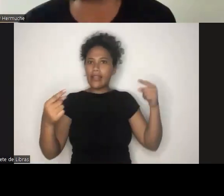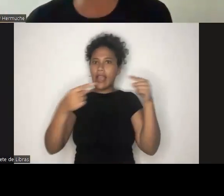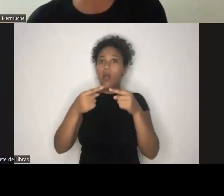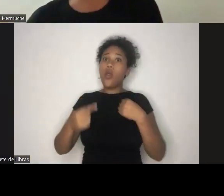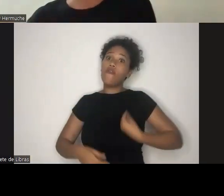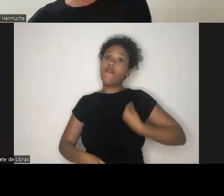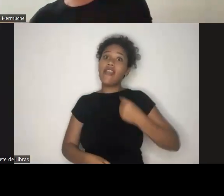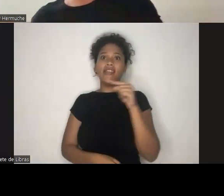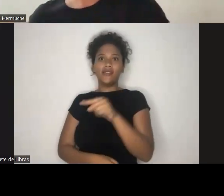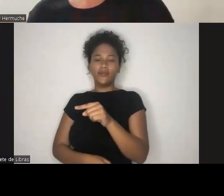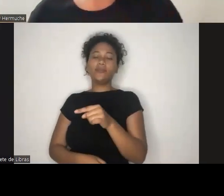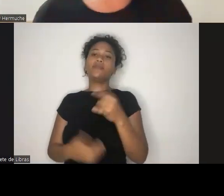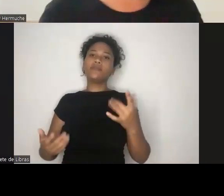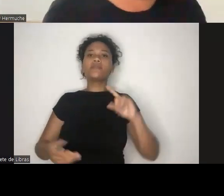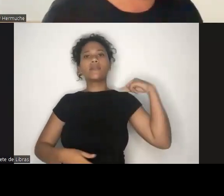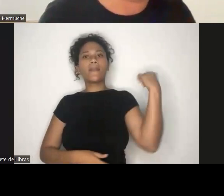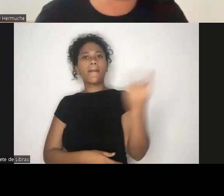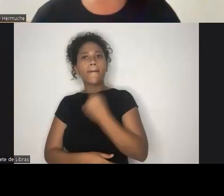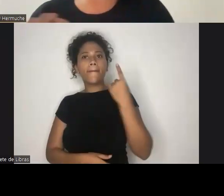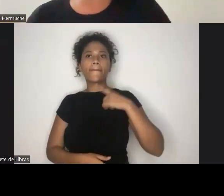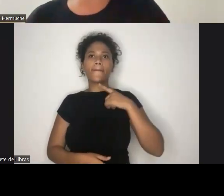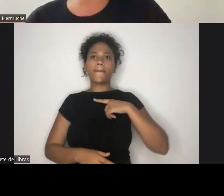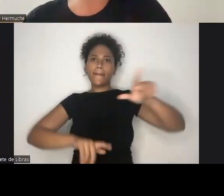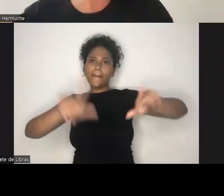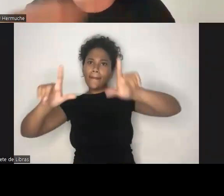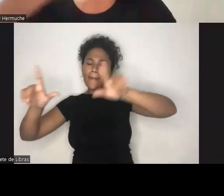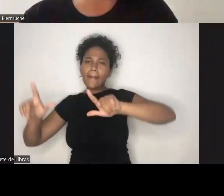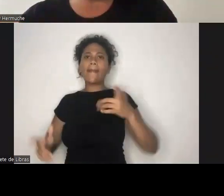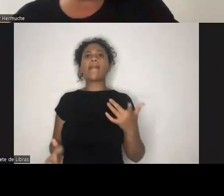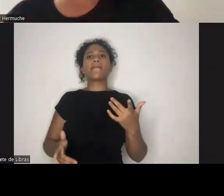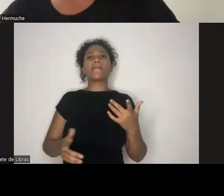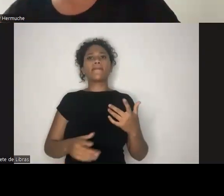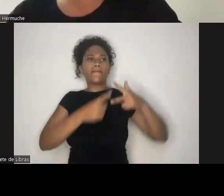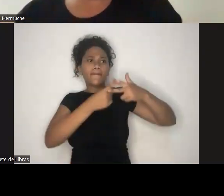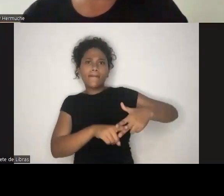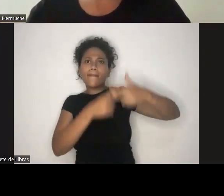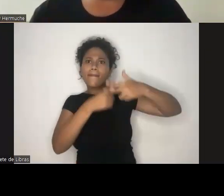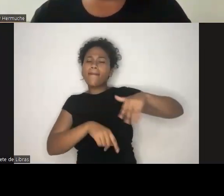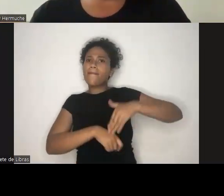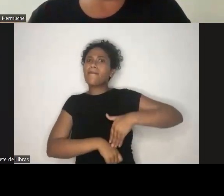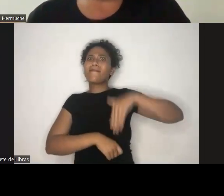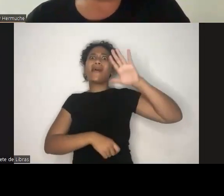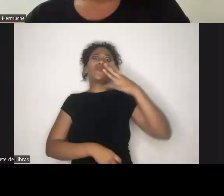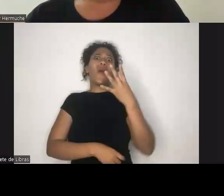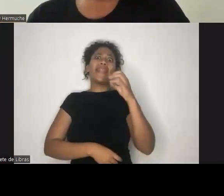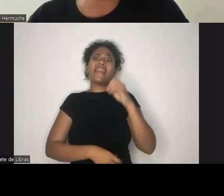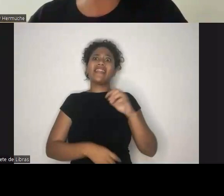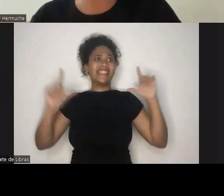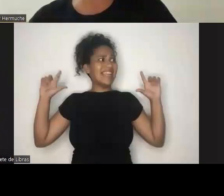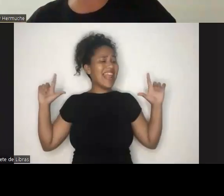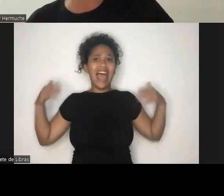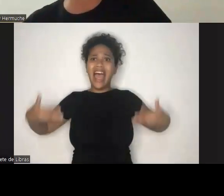então a gente reformou muitas televisões construímos Nossa mais de 40 cenários de televisão